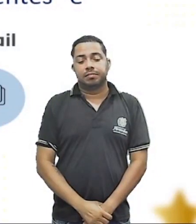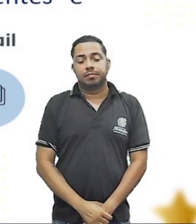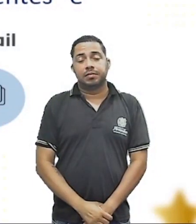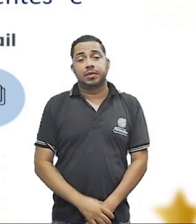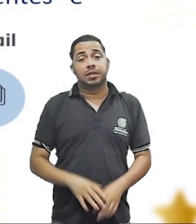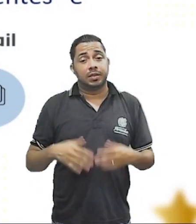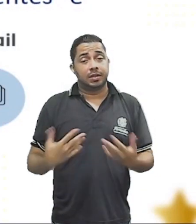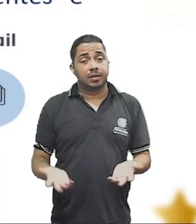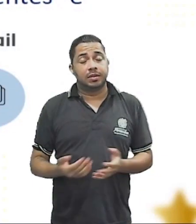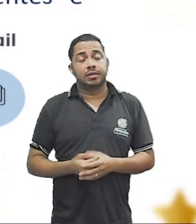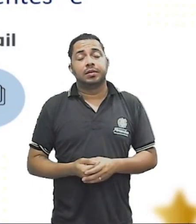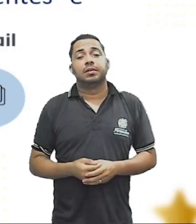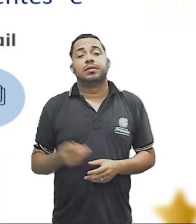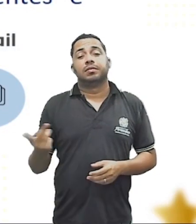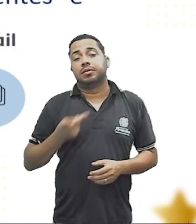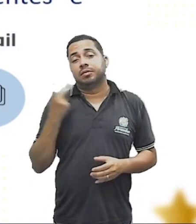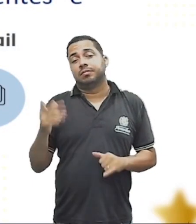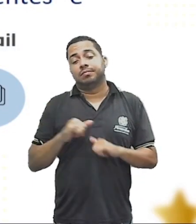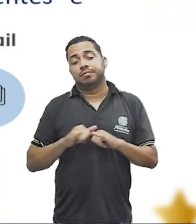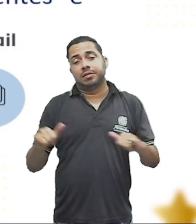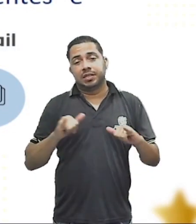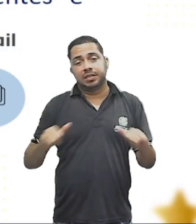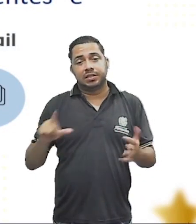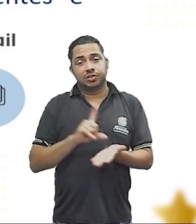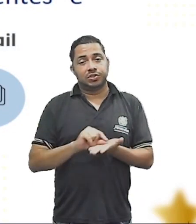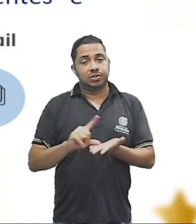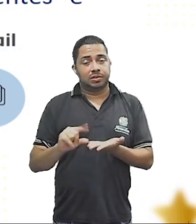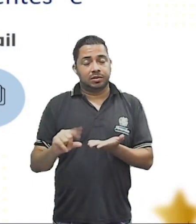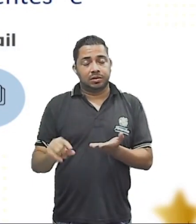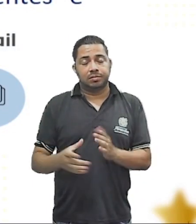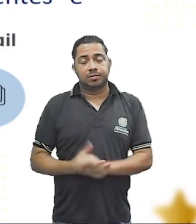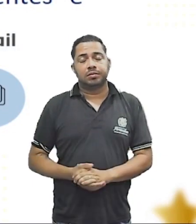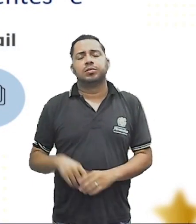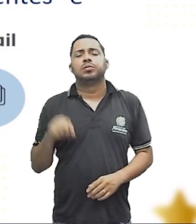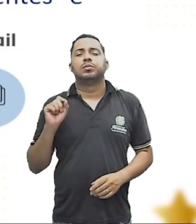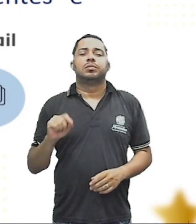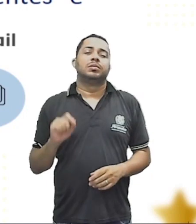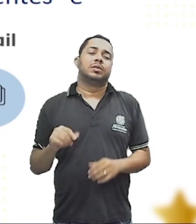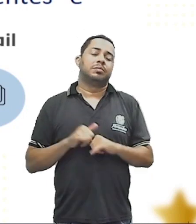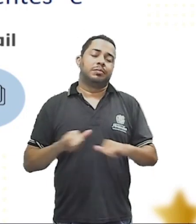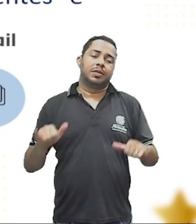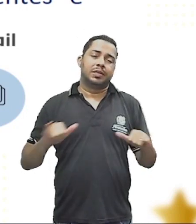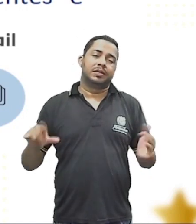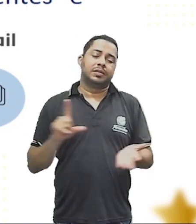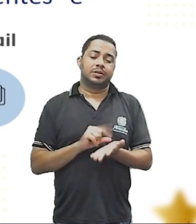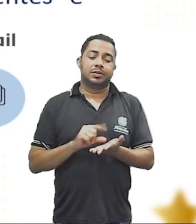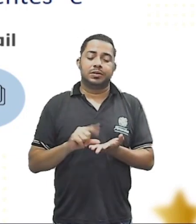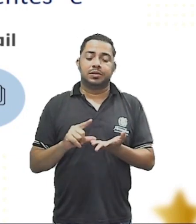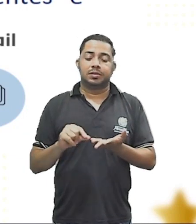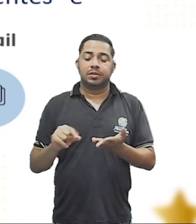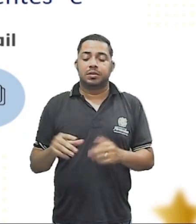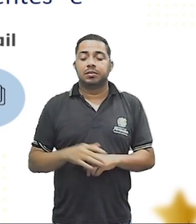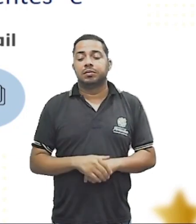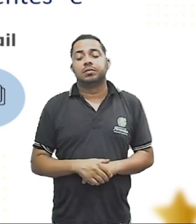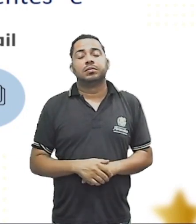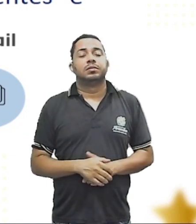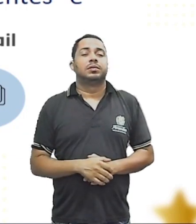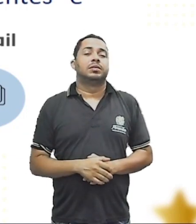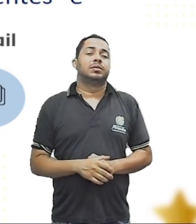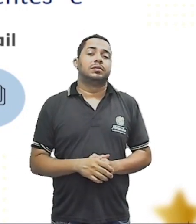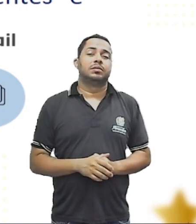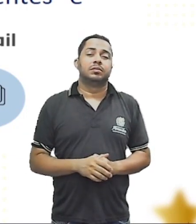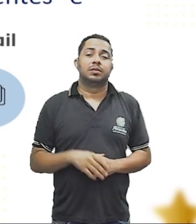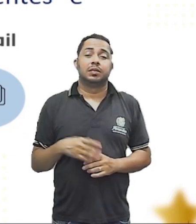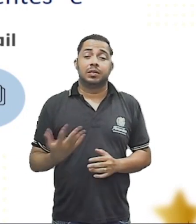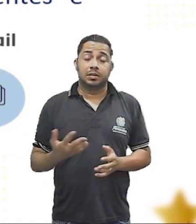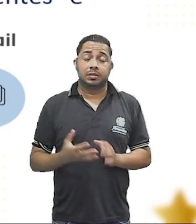E aí, falando um pouco agora sobre marketing digital. O que é o marketing digital? O marketing